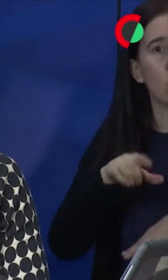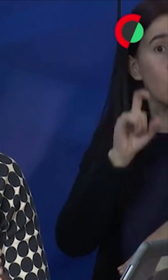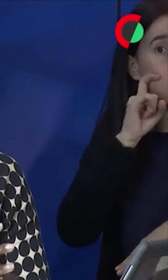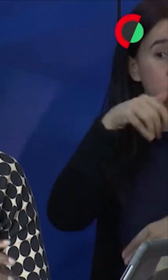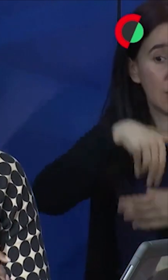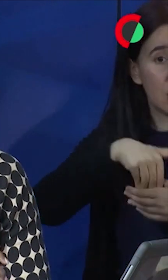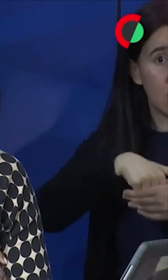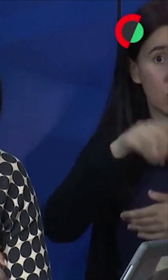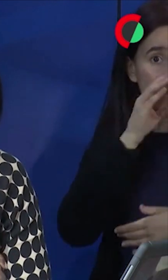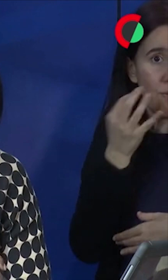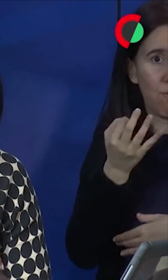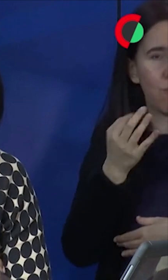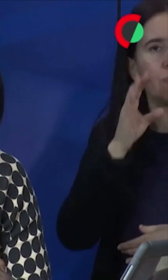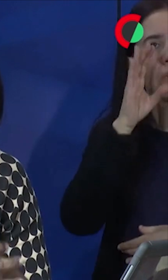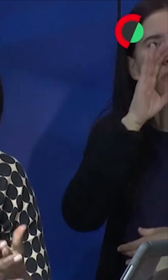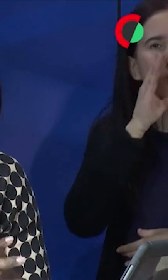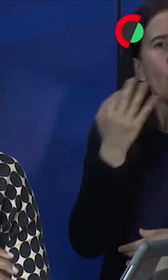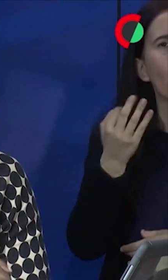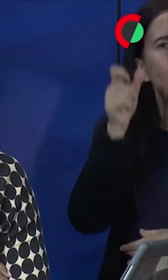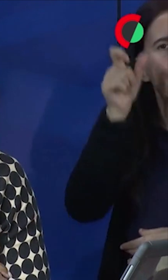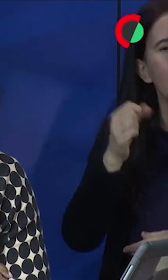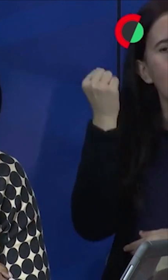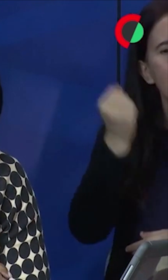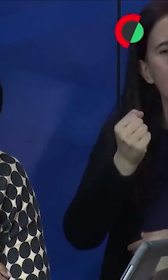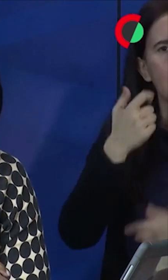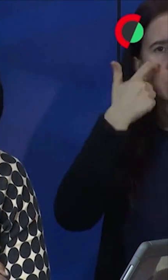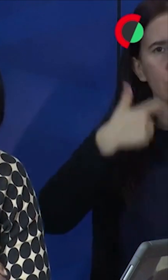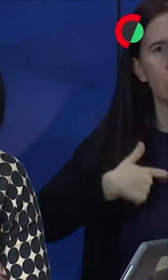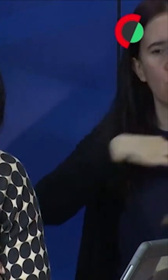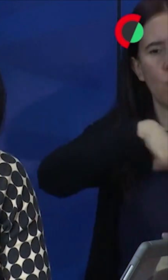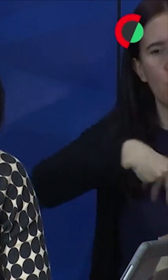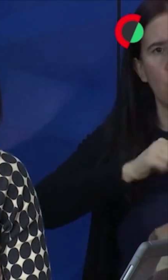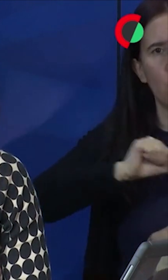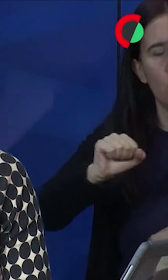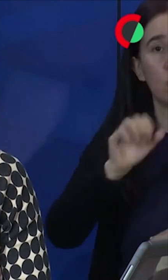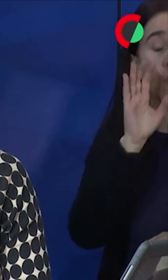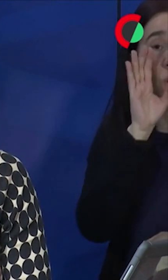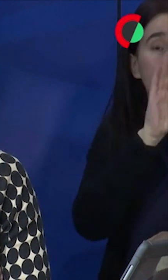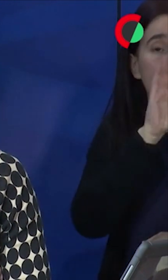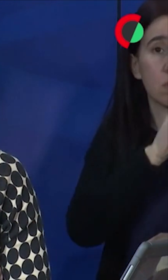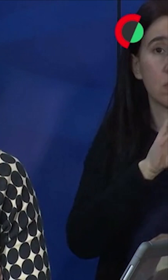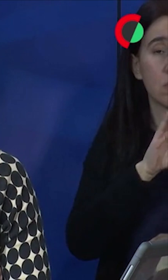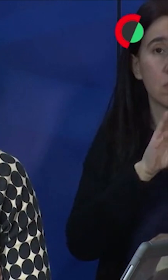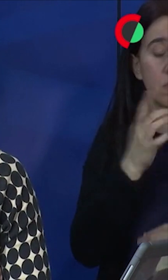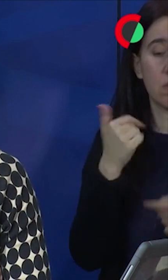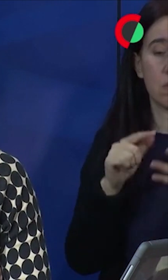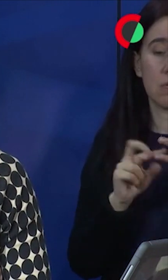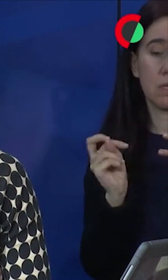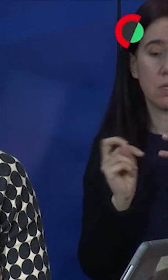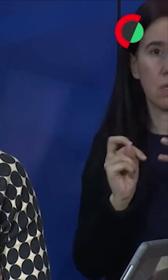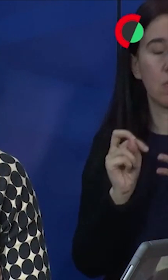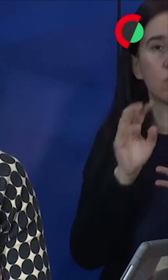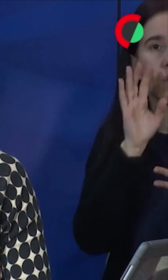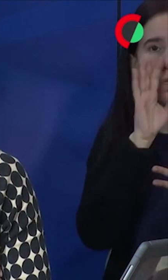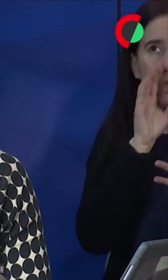segurança interna, com a circunstância de ter praticado crimes contra a humanidade ou E a terceira